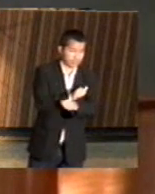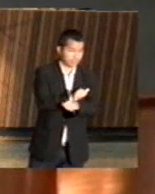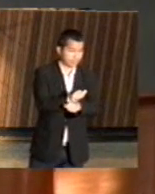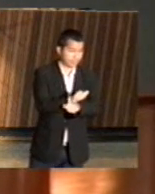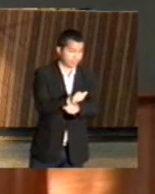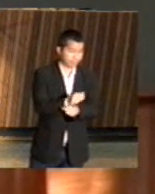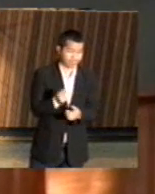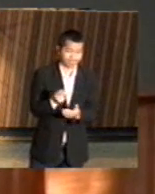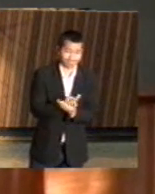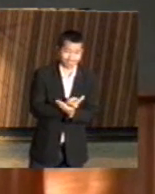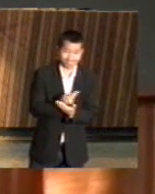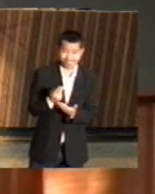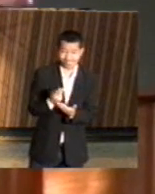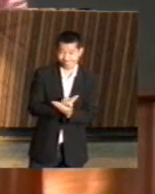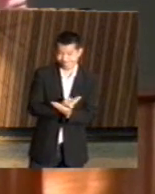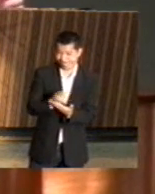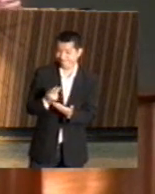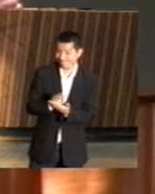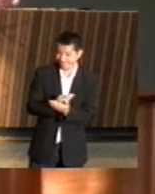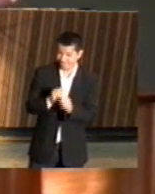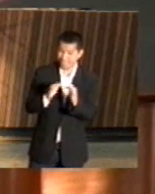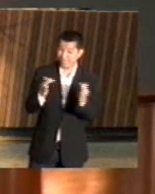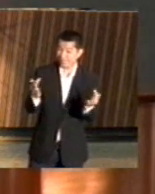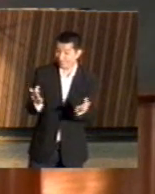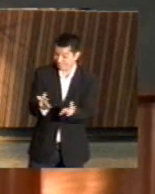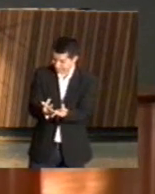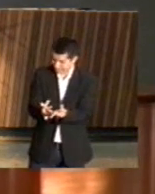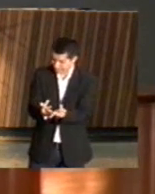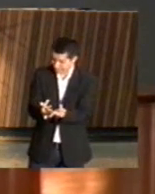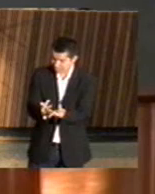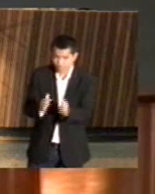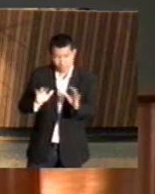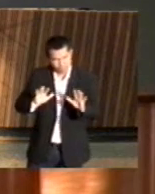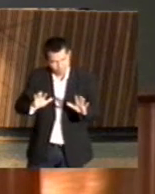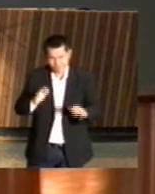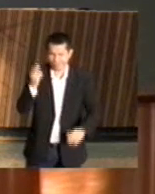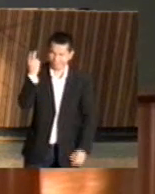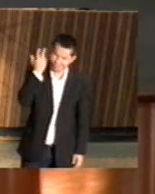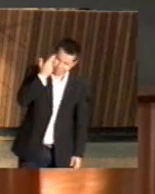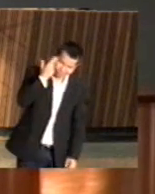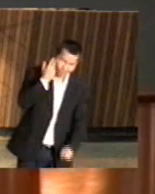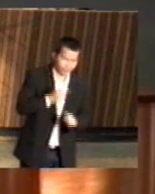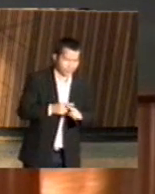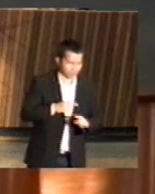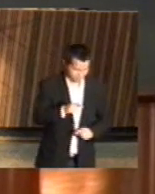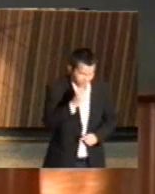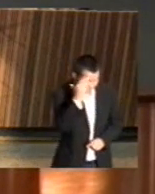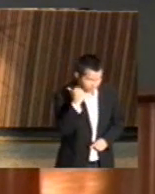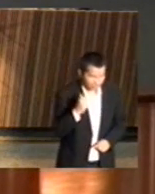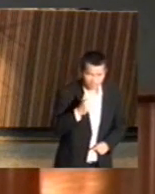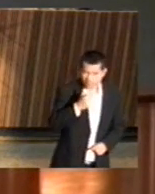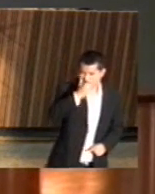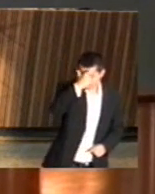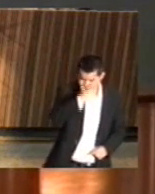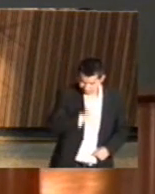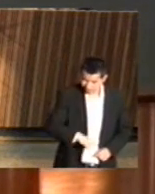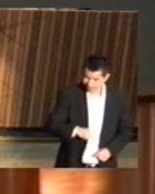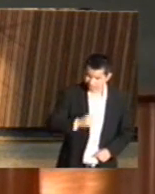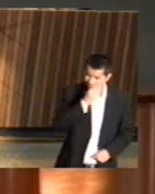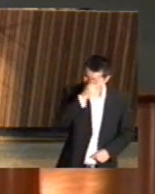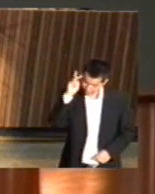igrejas, isso acontece onde tem gente, porque aqui esse texto vai nos ensinar alguns valores para quando a